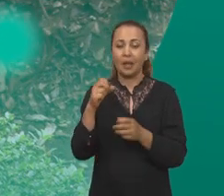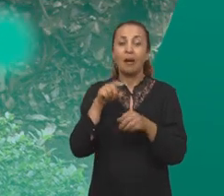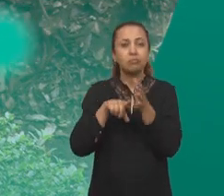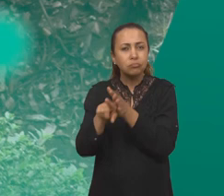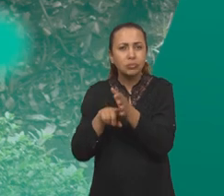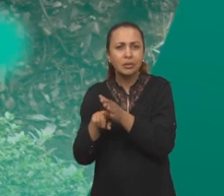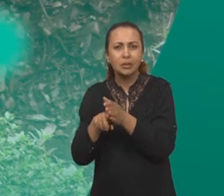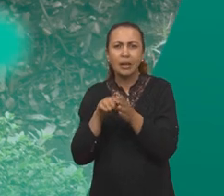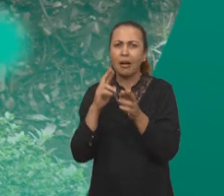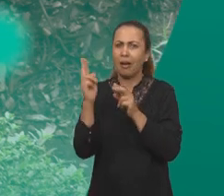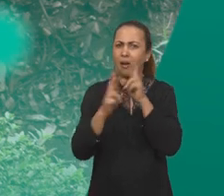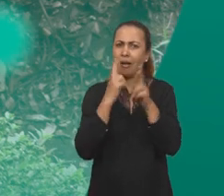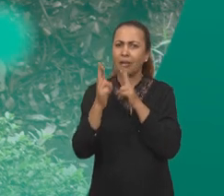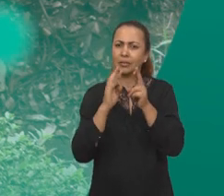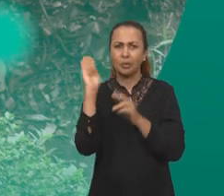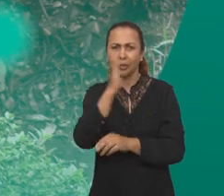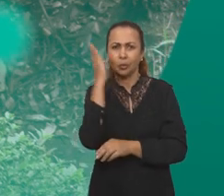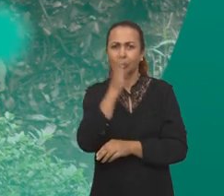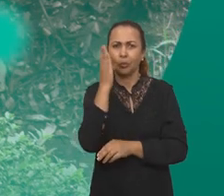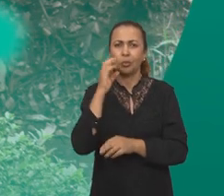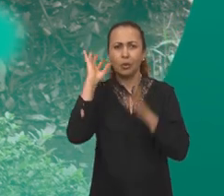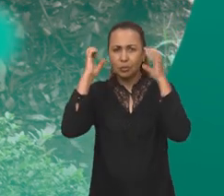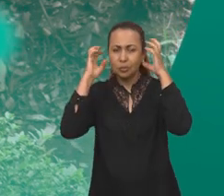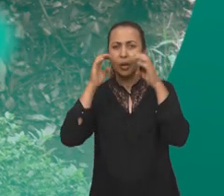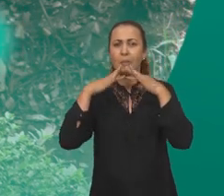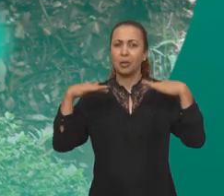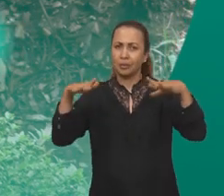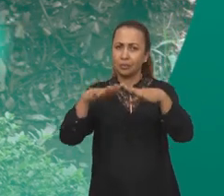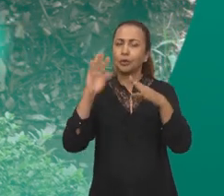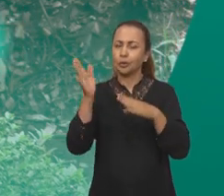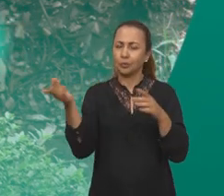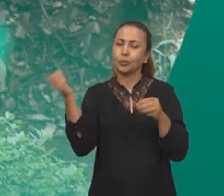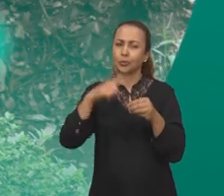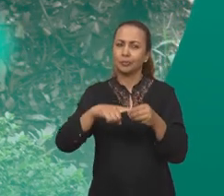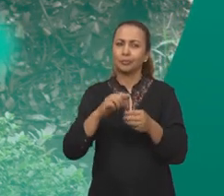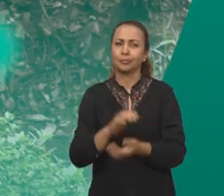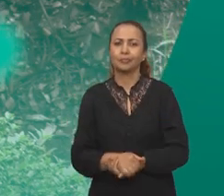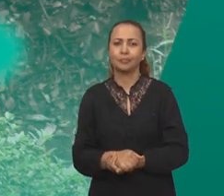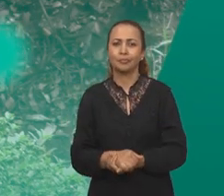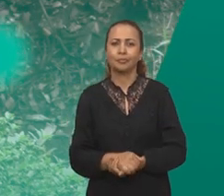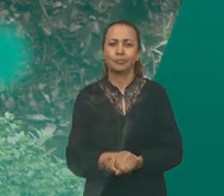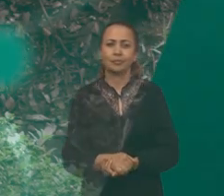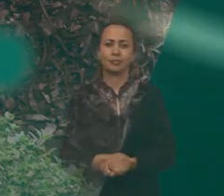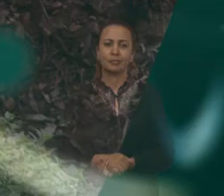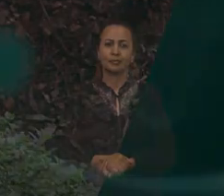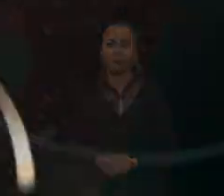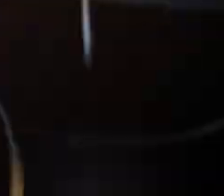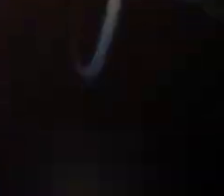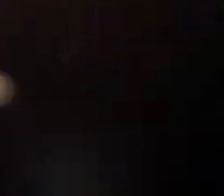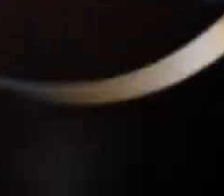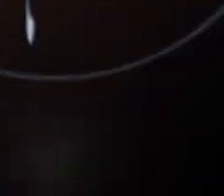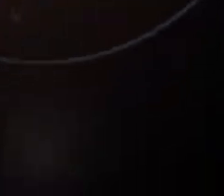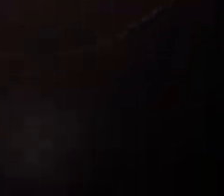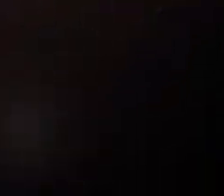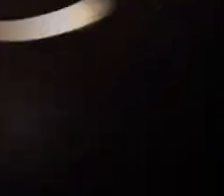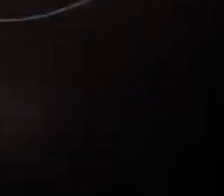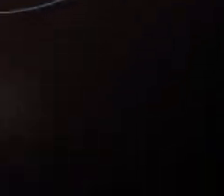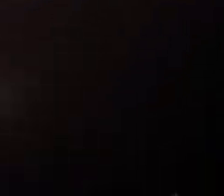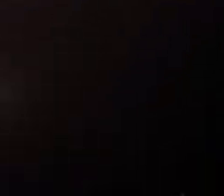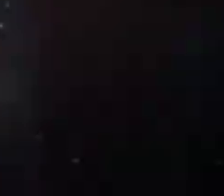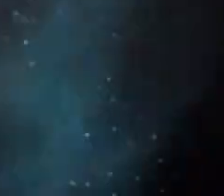de Sergipe investigam a relação entre tonturas e zumbidos com a pandemia a gente volta já